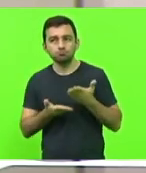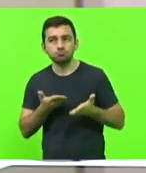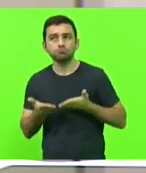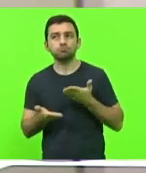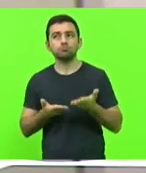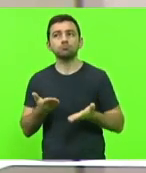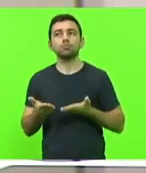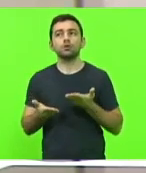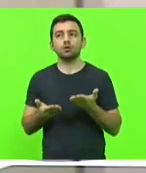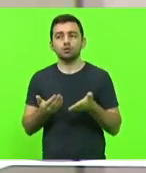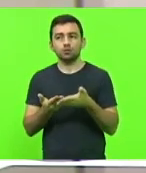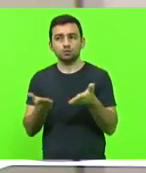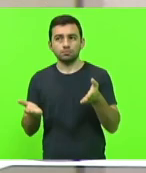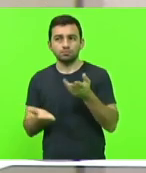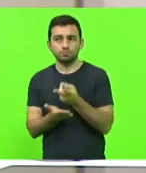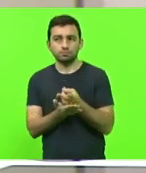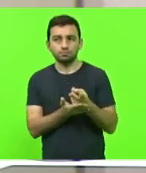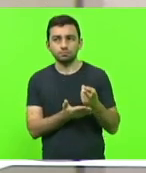de pacientes